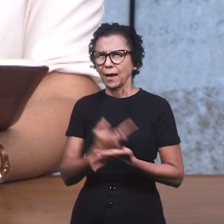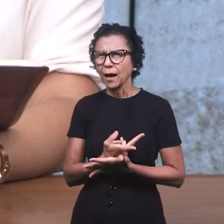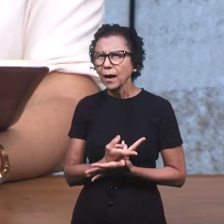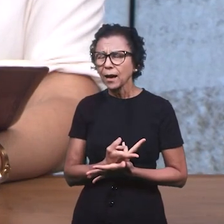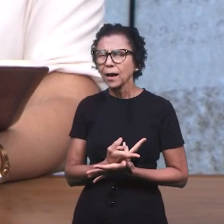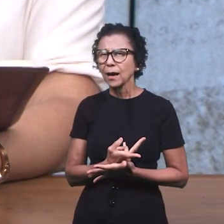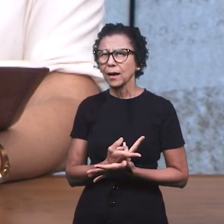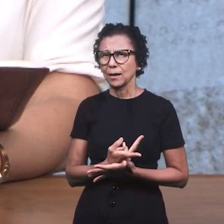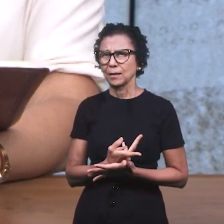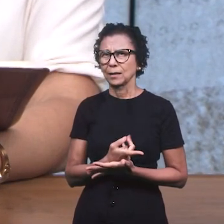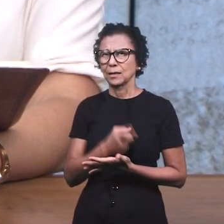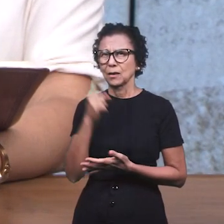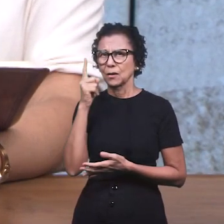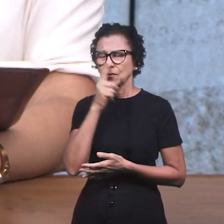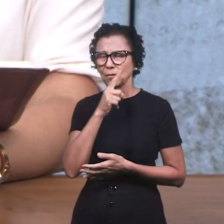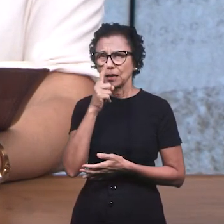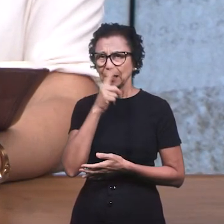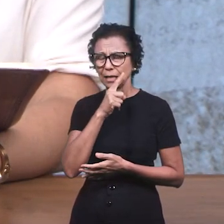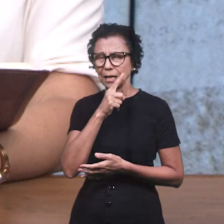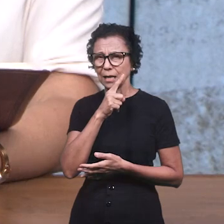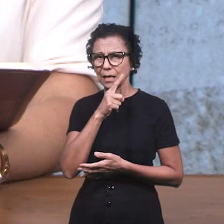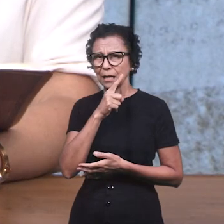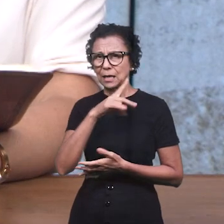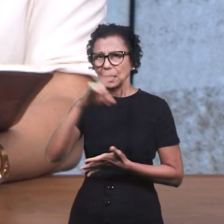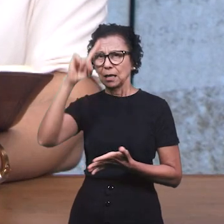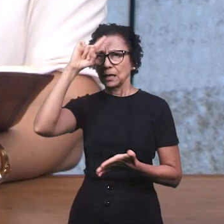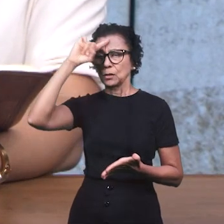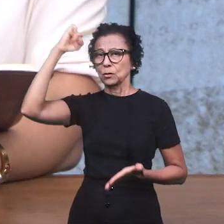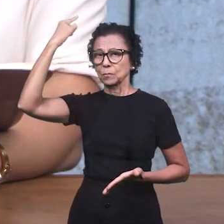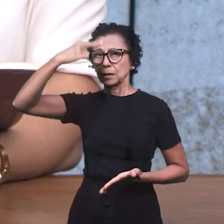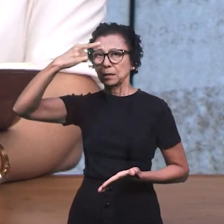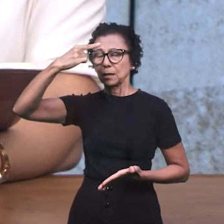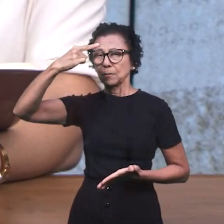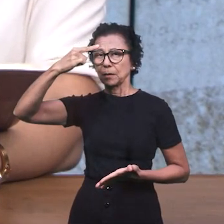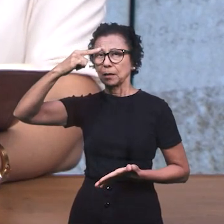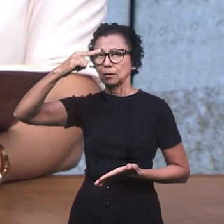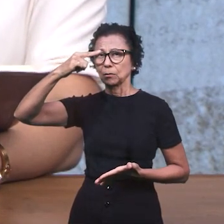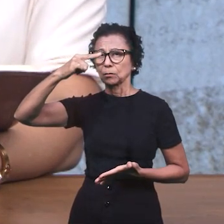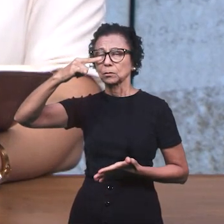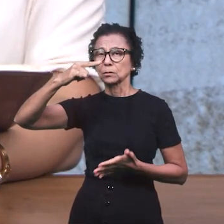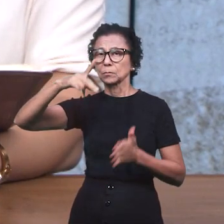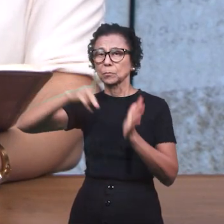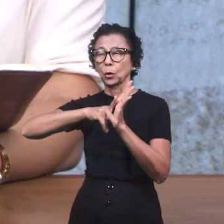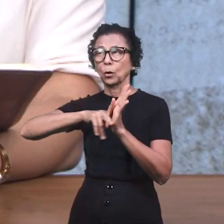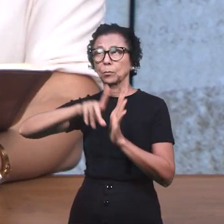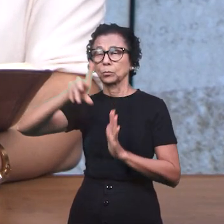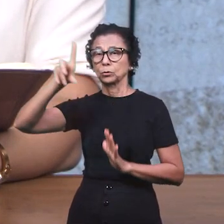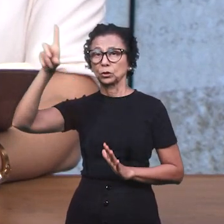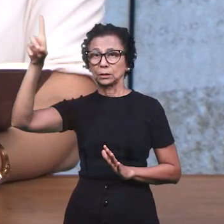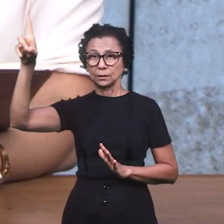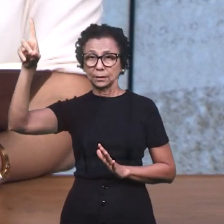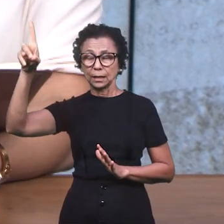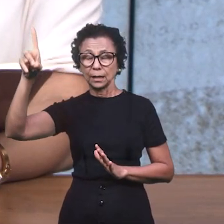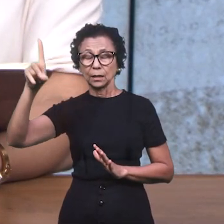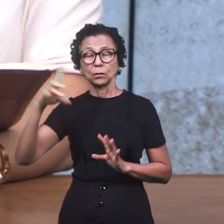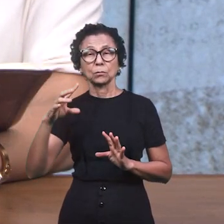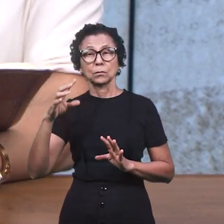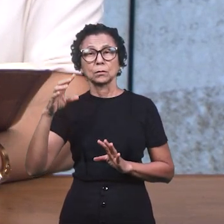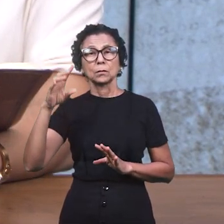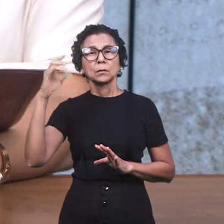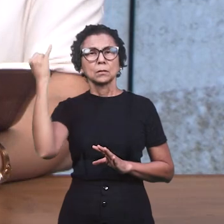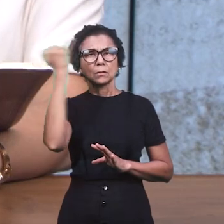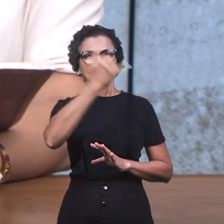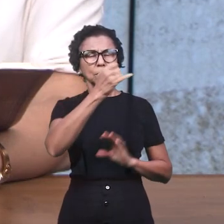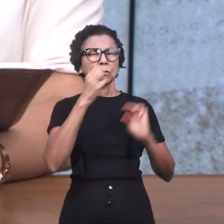fizerdes todos estes mandamentos que o Senhor falou a Moisés, tudo quanto o Senhor vos tem mandado